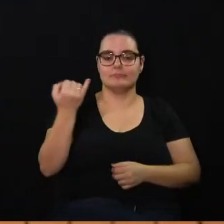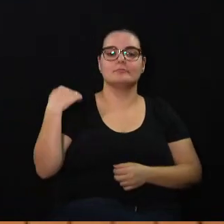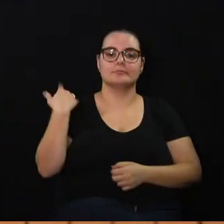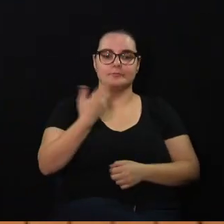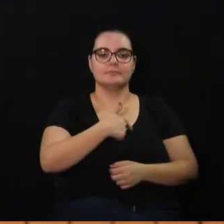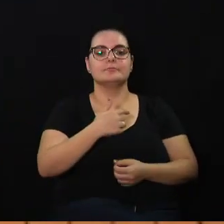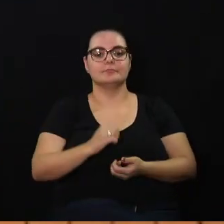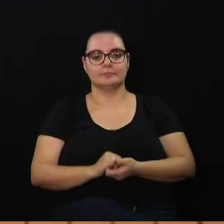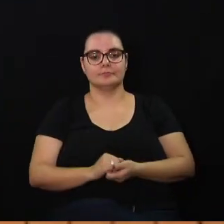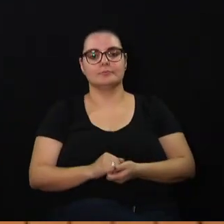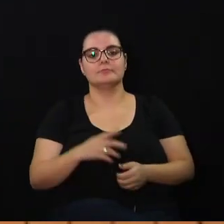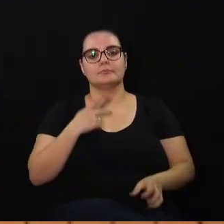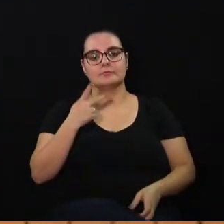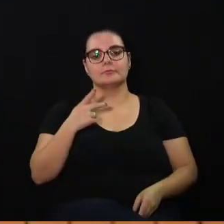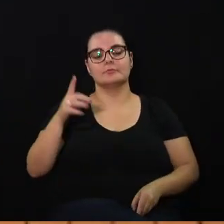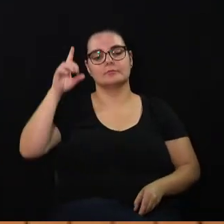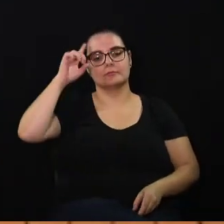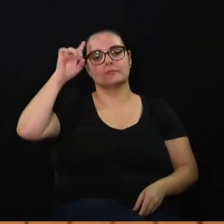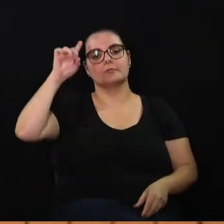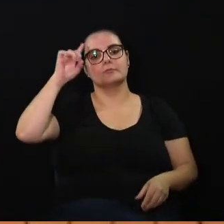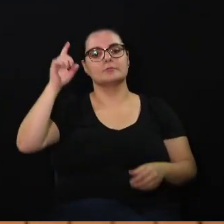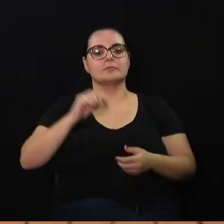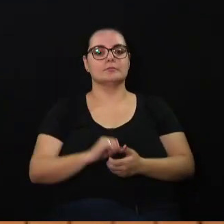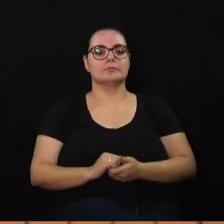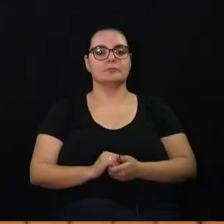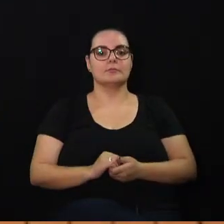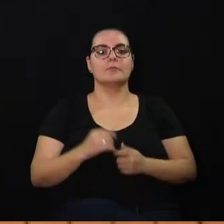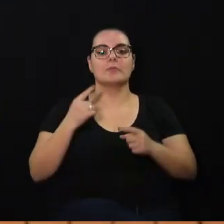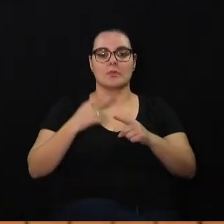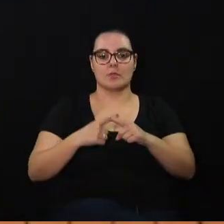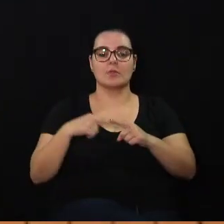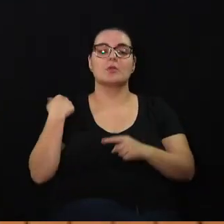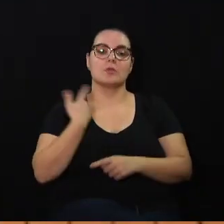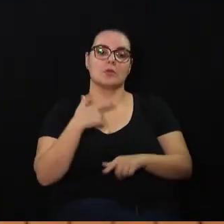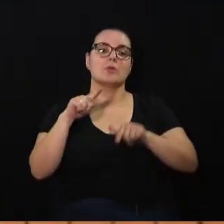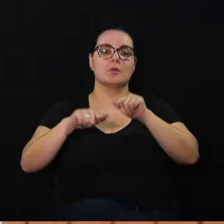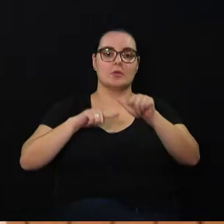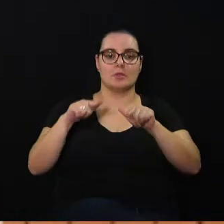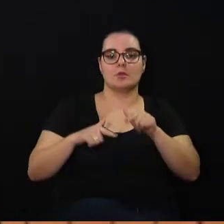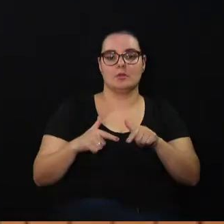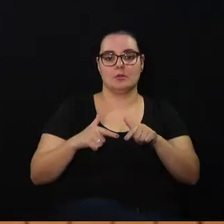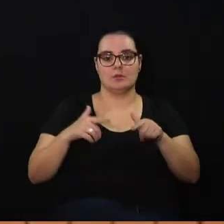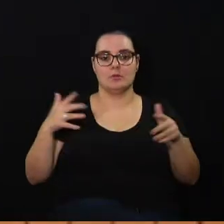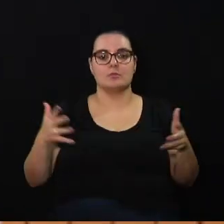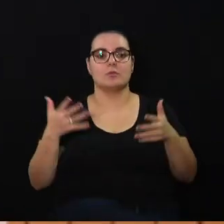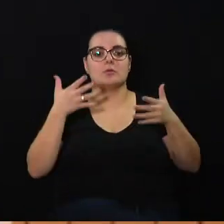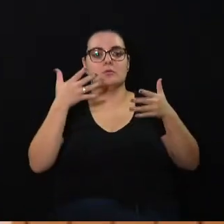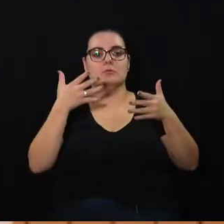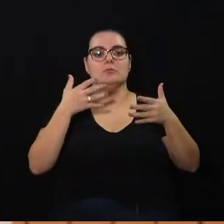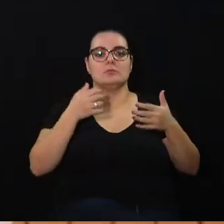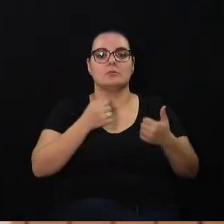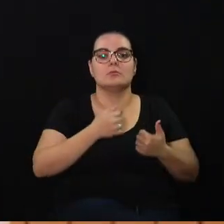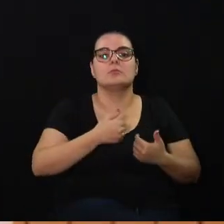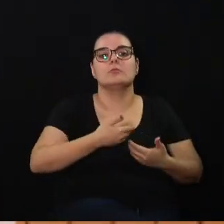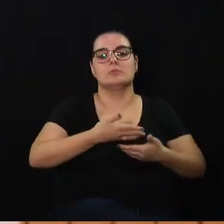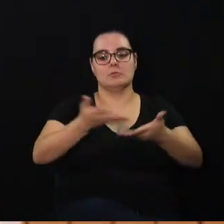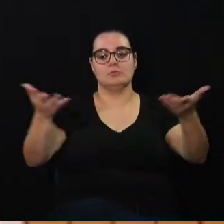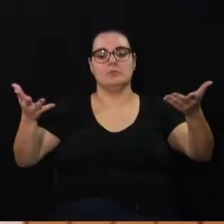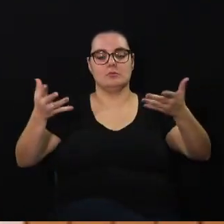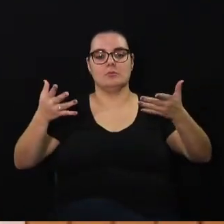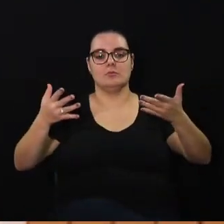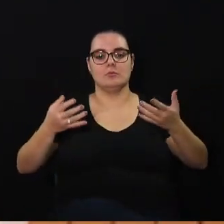gente a gente fala disso todos os dias porque a gente trabalha com isso ea gente quer levar essa informação para o maior número de pessoas